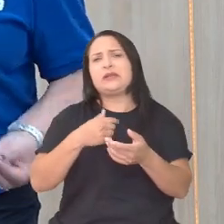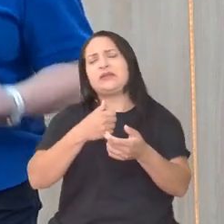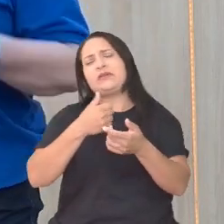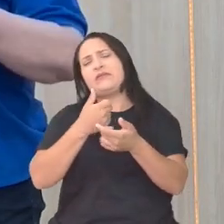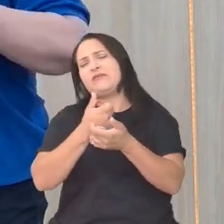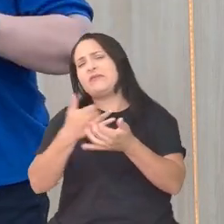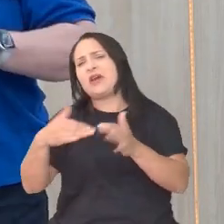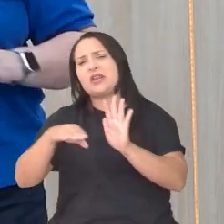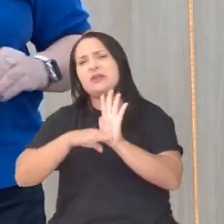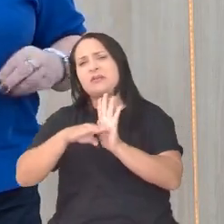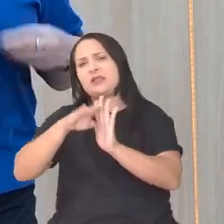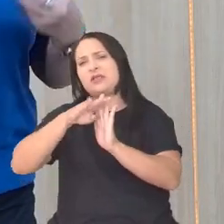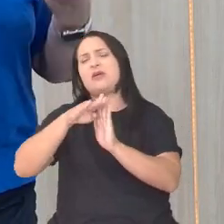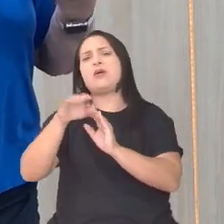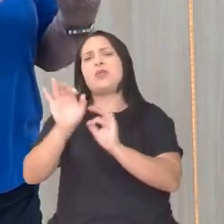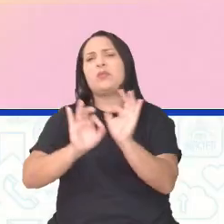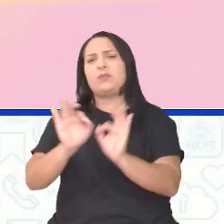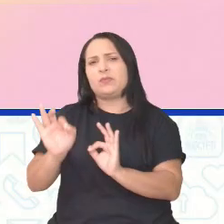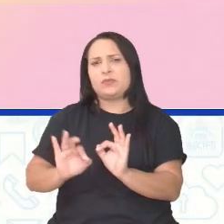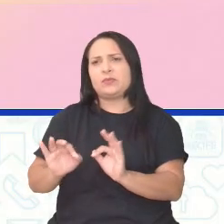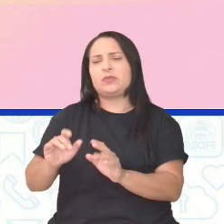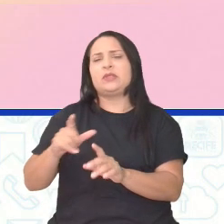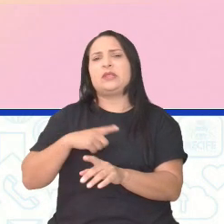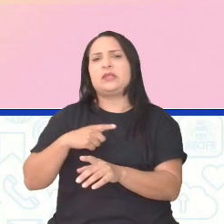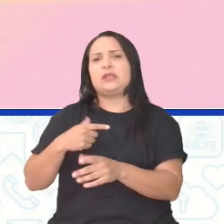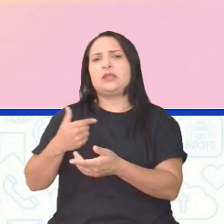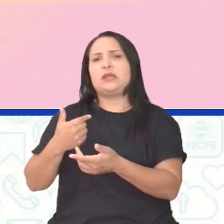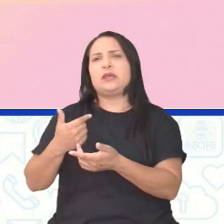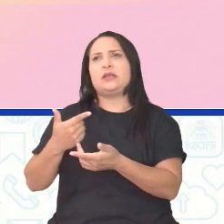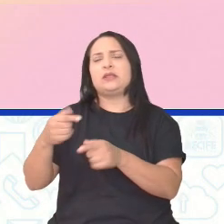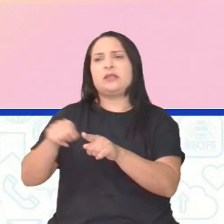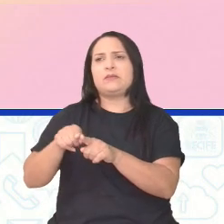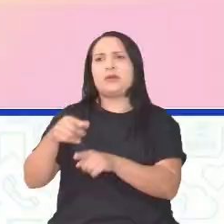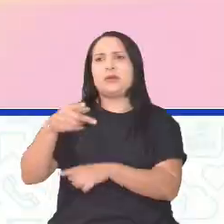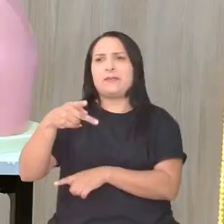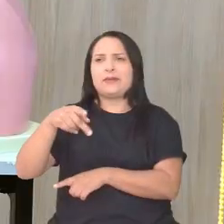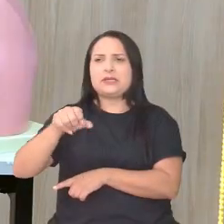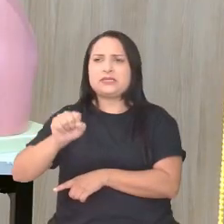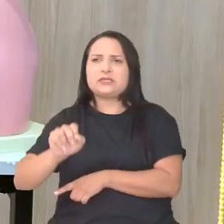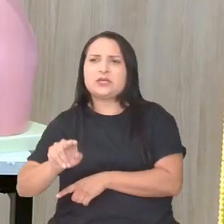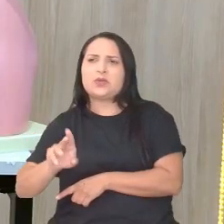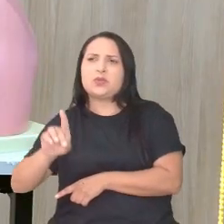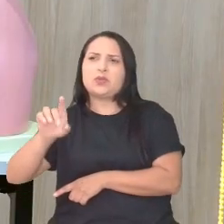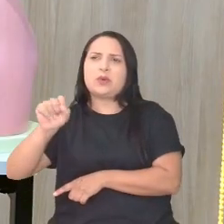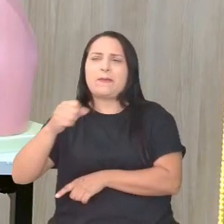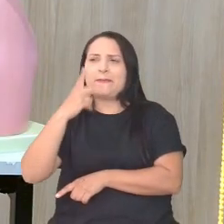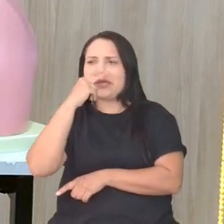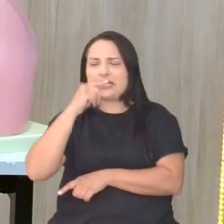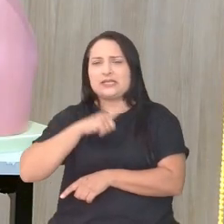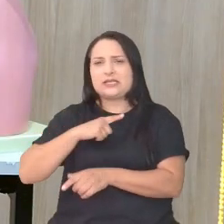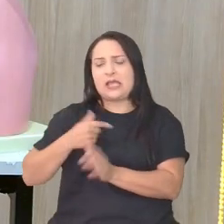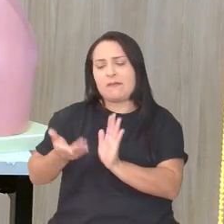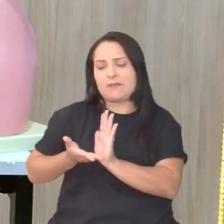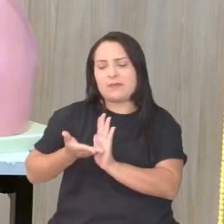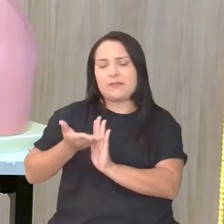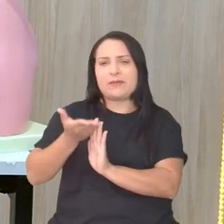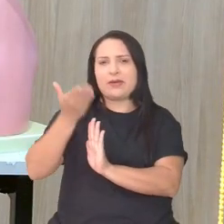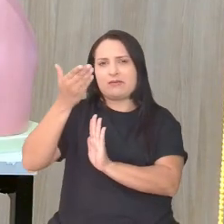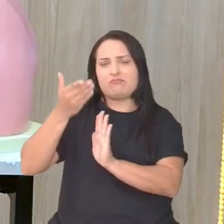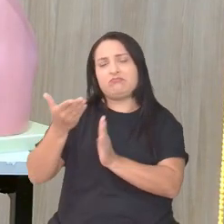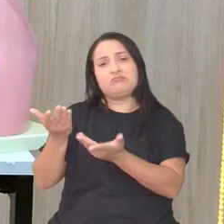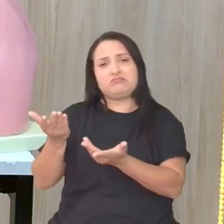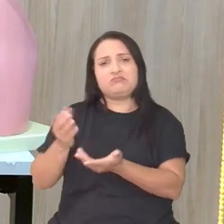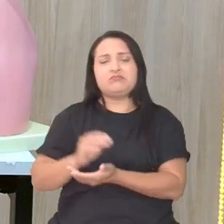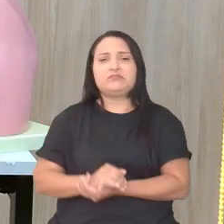de célula para montar, existem pseudocamadas que até parecem, né, que tem mais de uma e coloca aí para a gente.